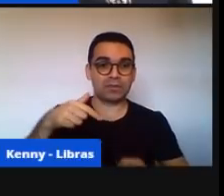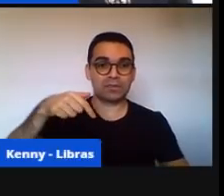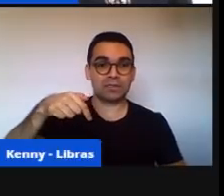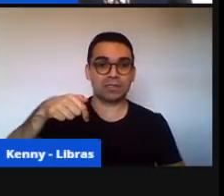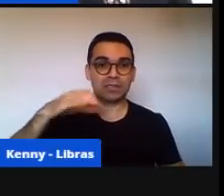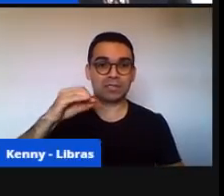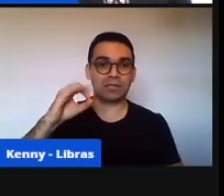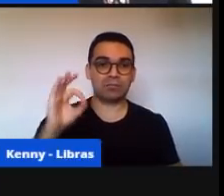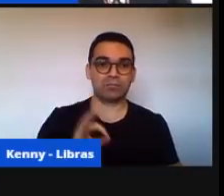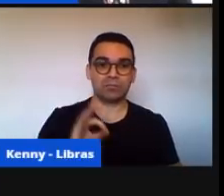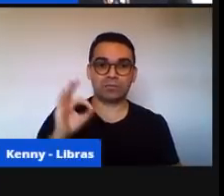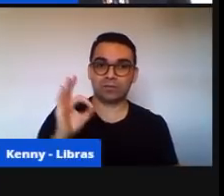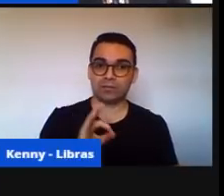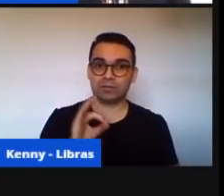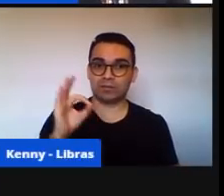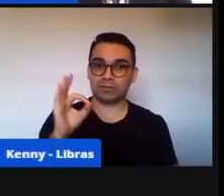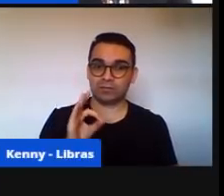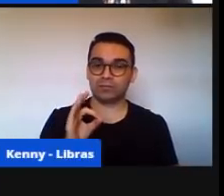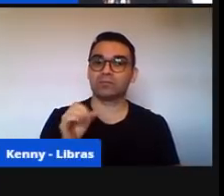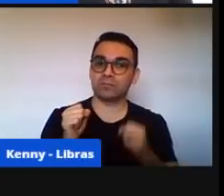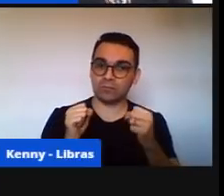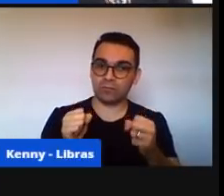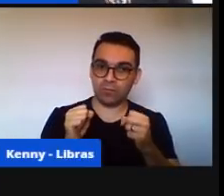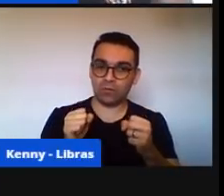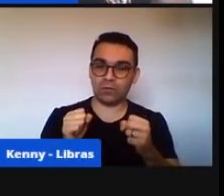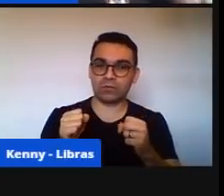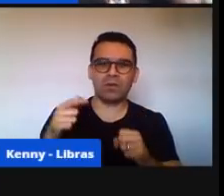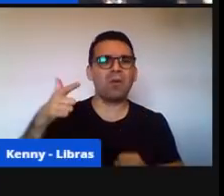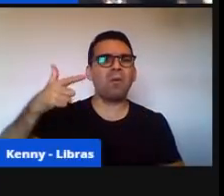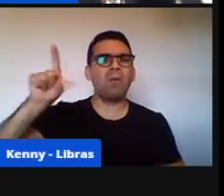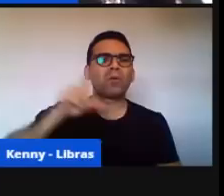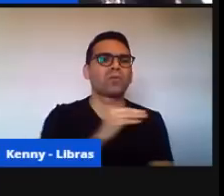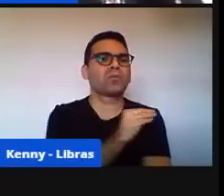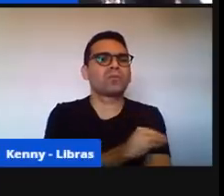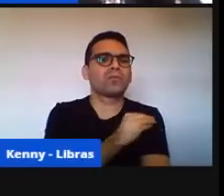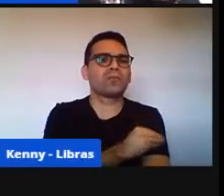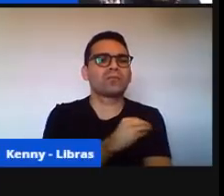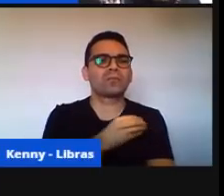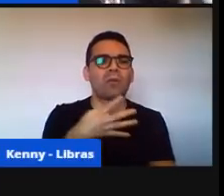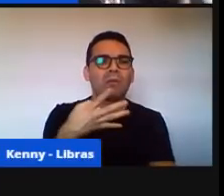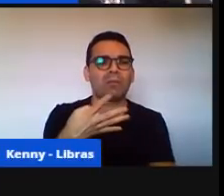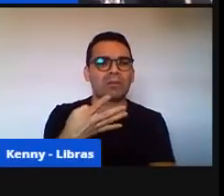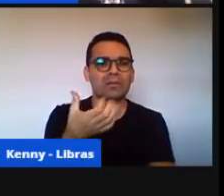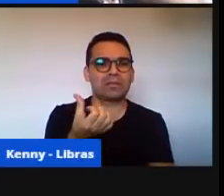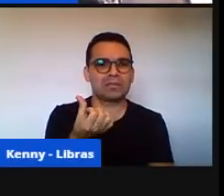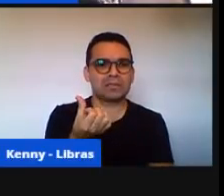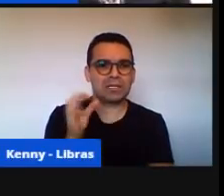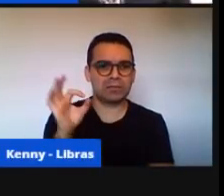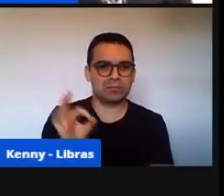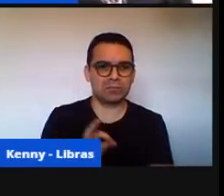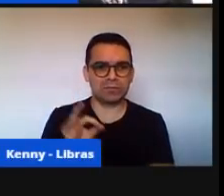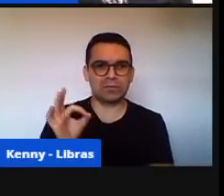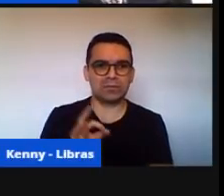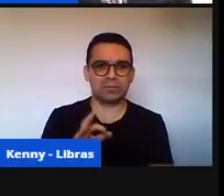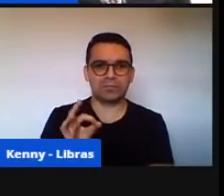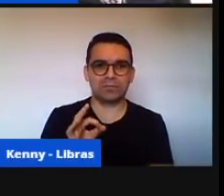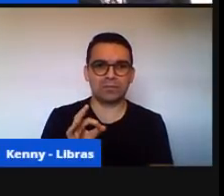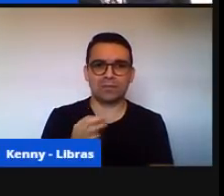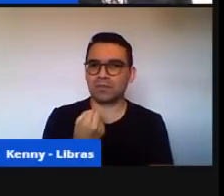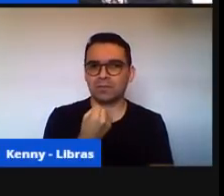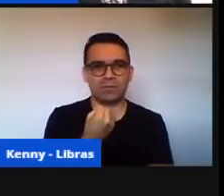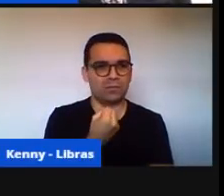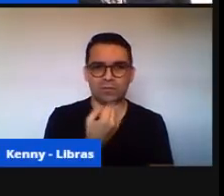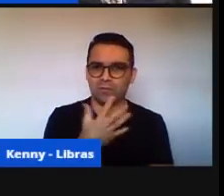não garantem a desinfecção. Então, o álcool 70 é o produto que tem a finalidade de